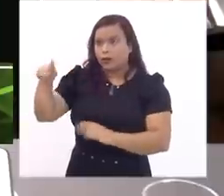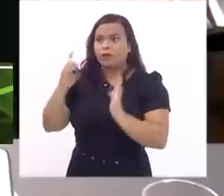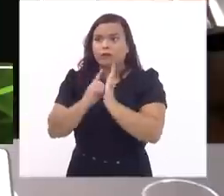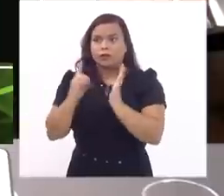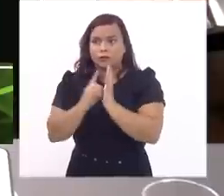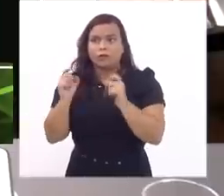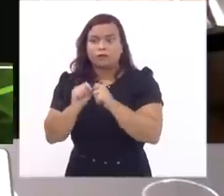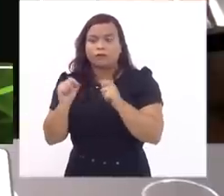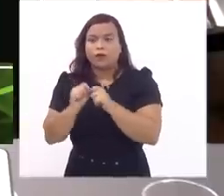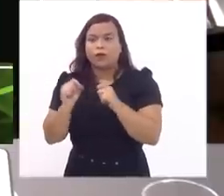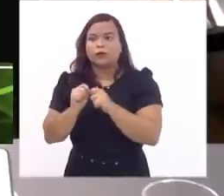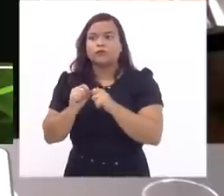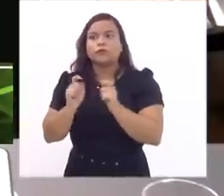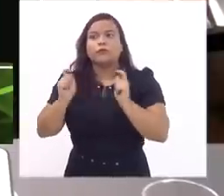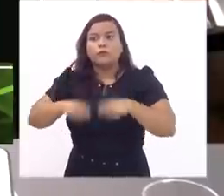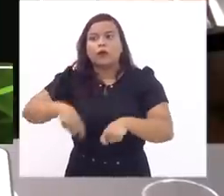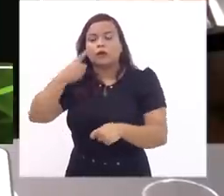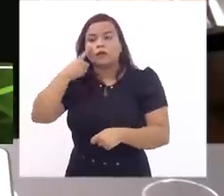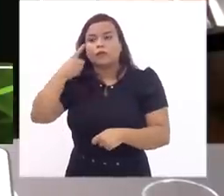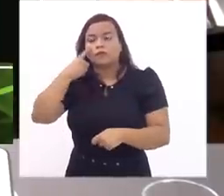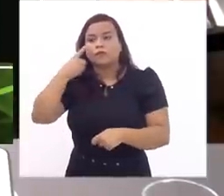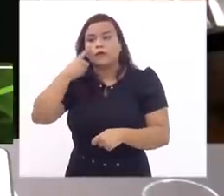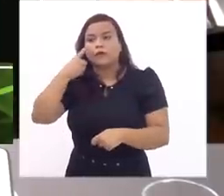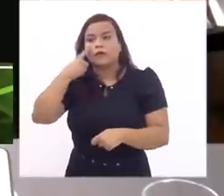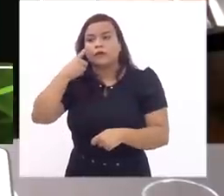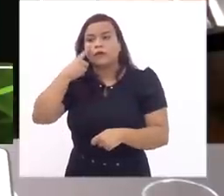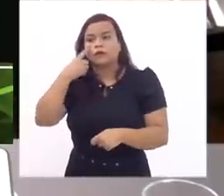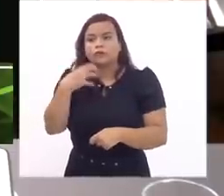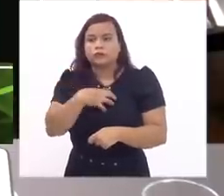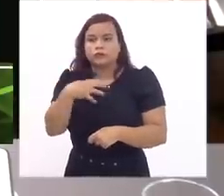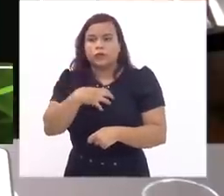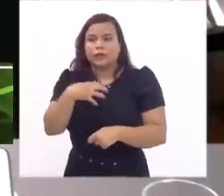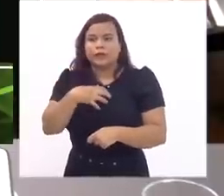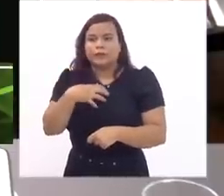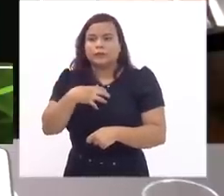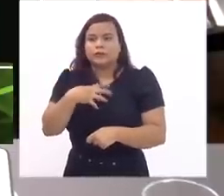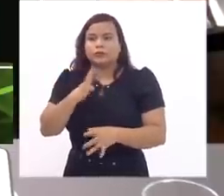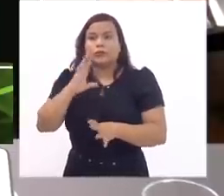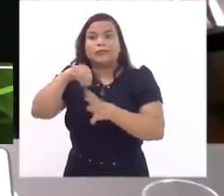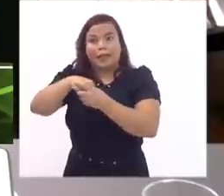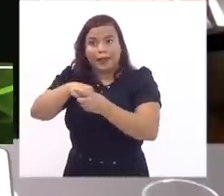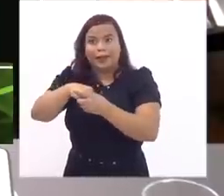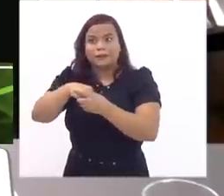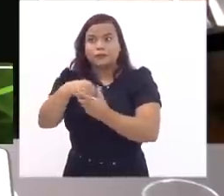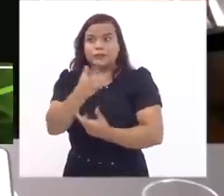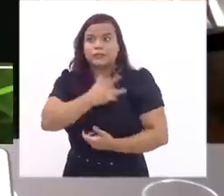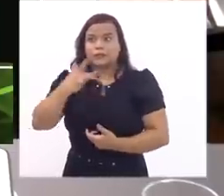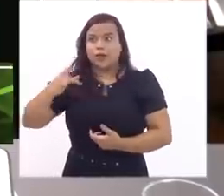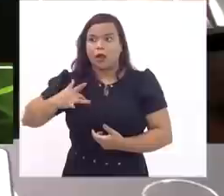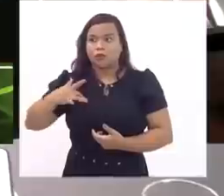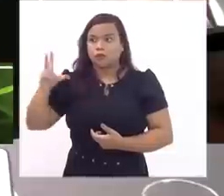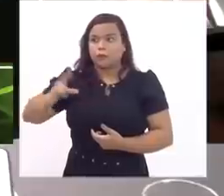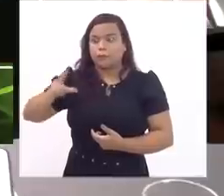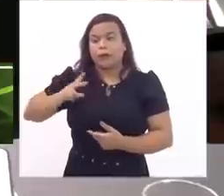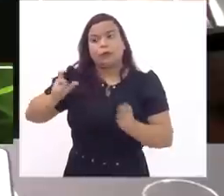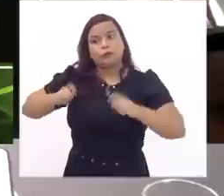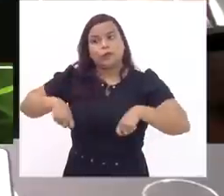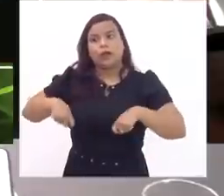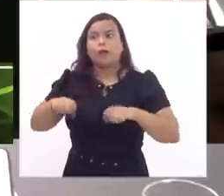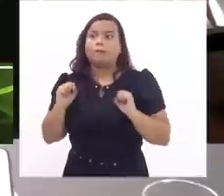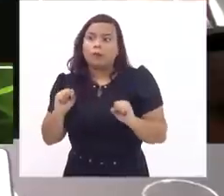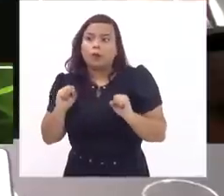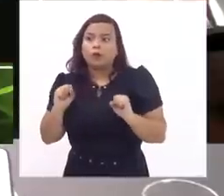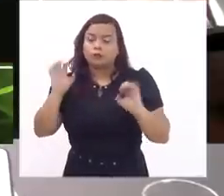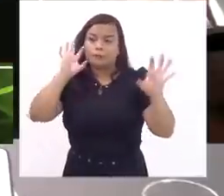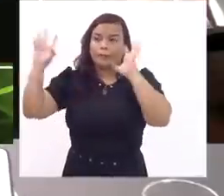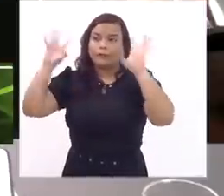pudessem ser objeto de estar atendido dentro dos planos de saúde. Mas não estou fechando a questão, para